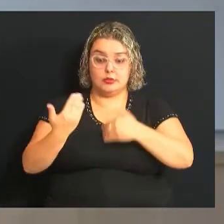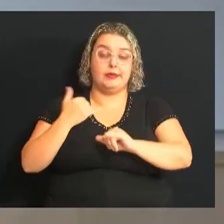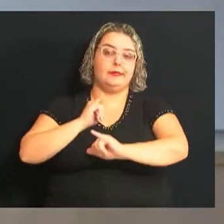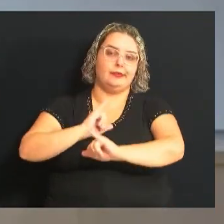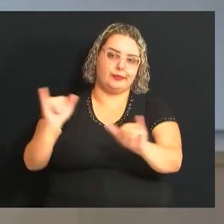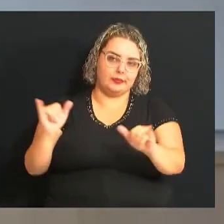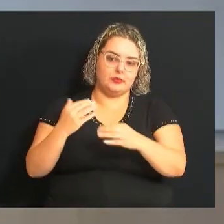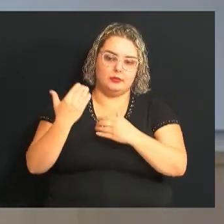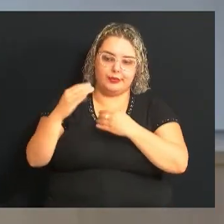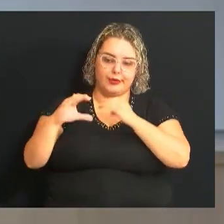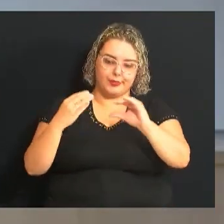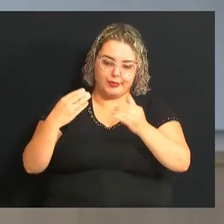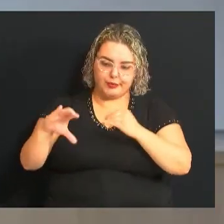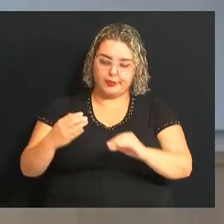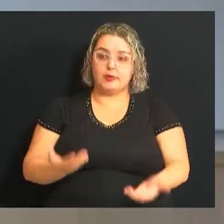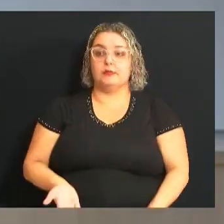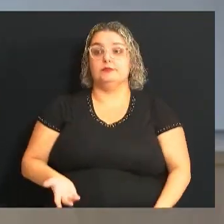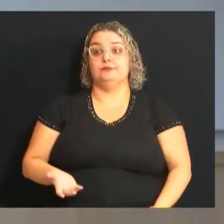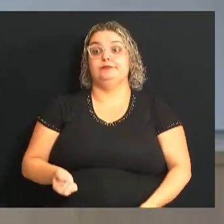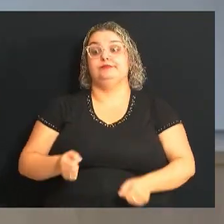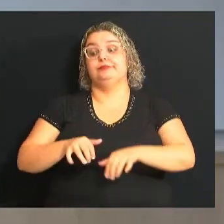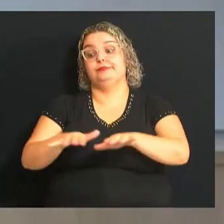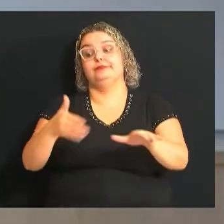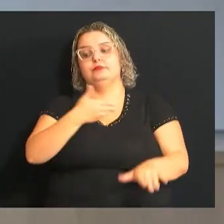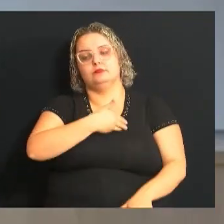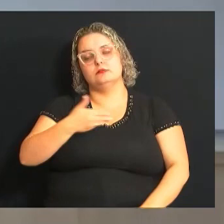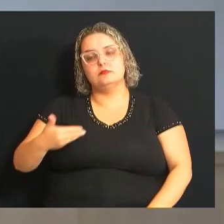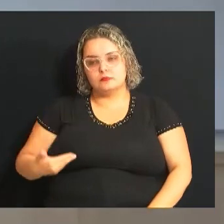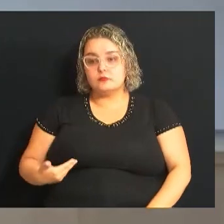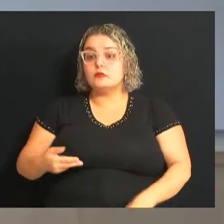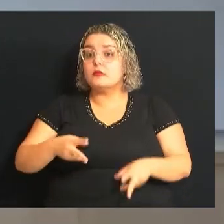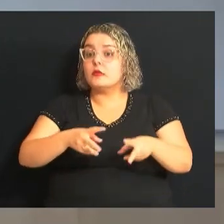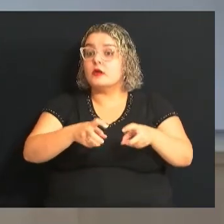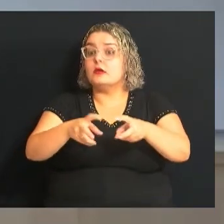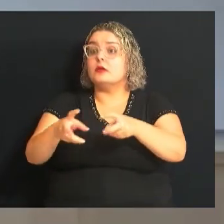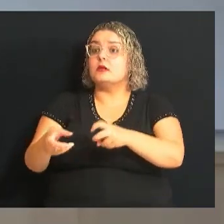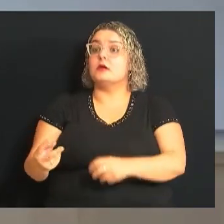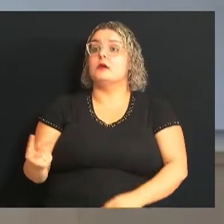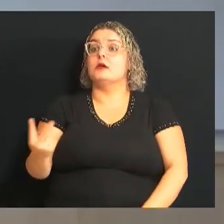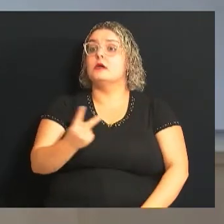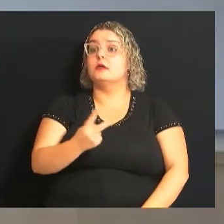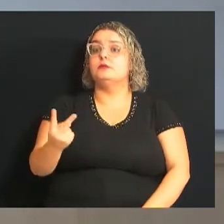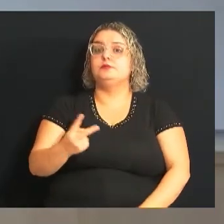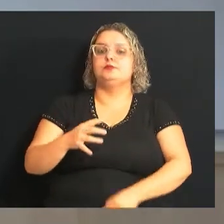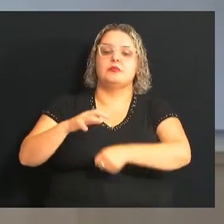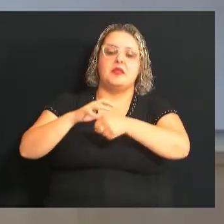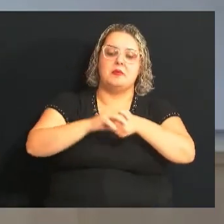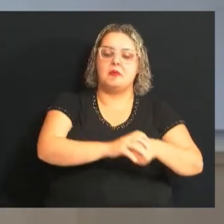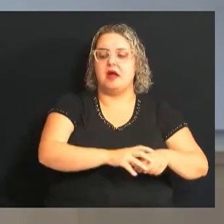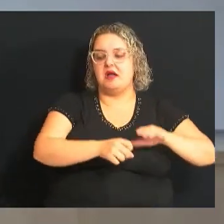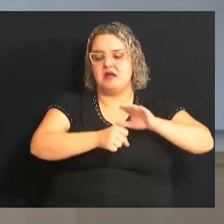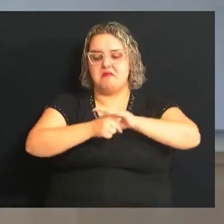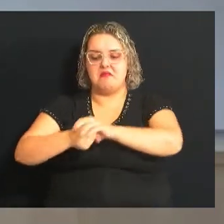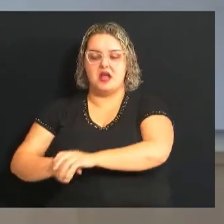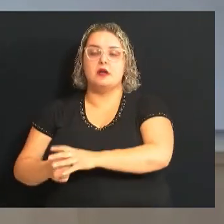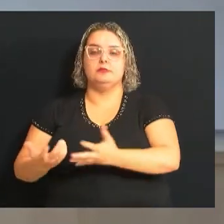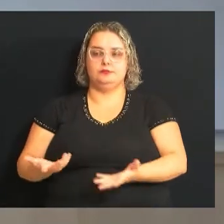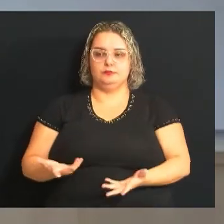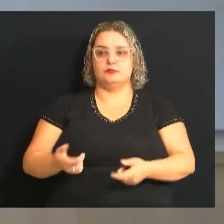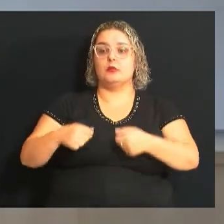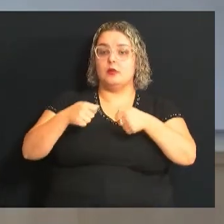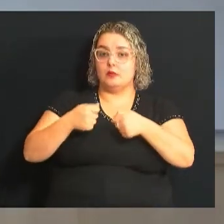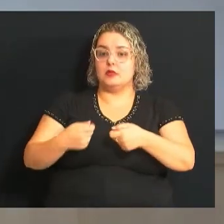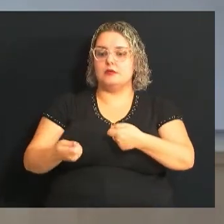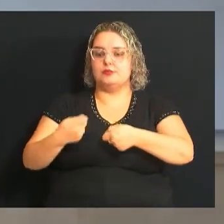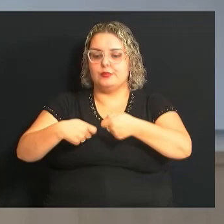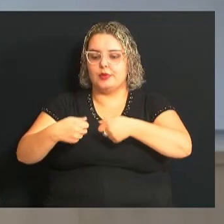foi uma coisa que tomou um âmbito público, a gente percebe os dois se ameaçam reciprocamente, então precisa de uma negociação